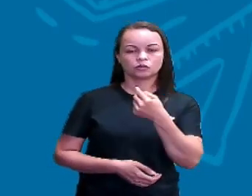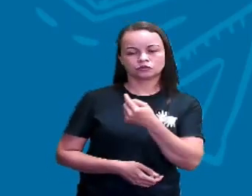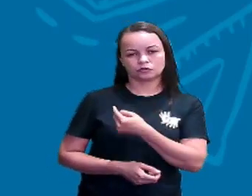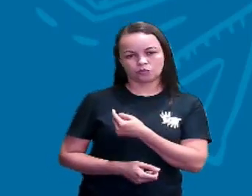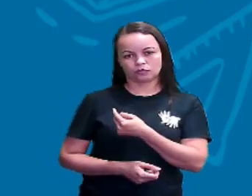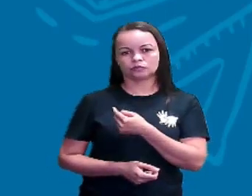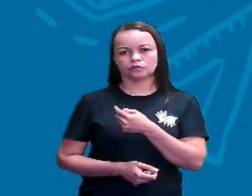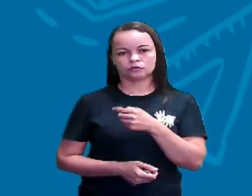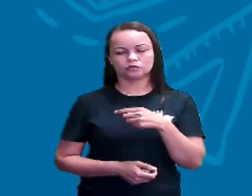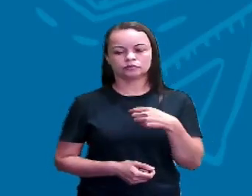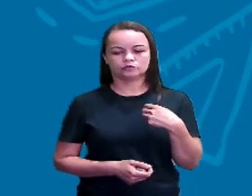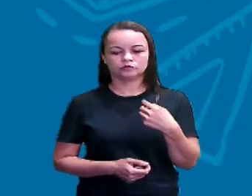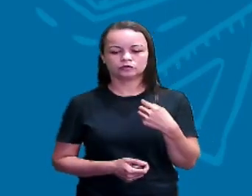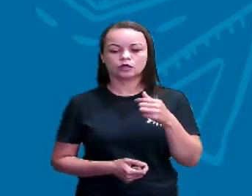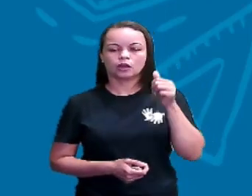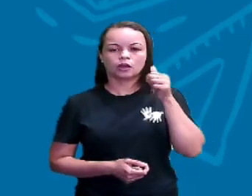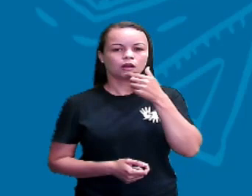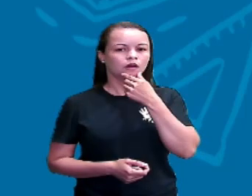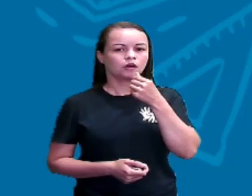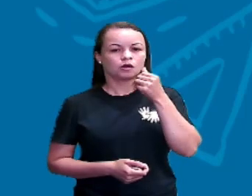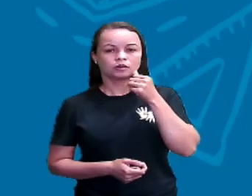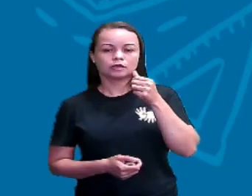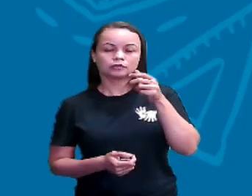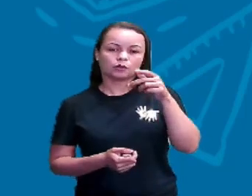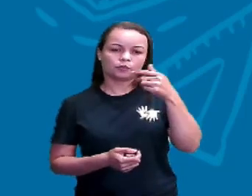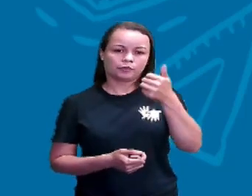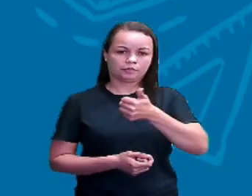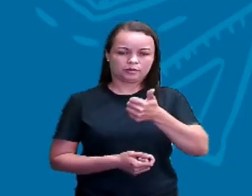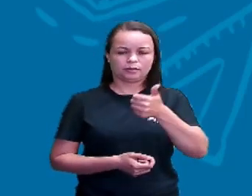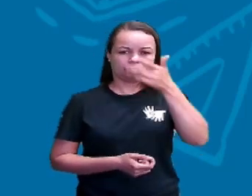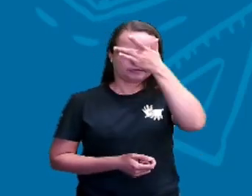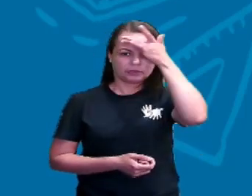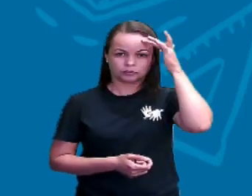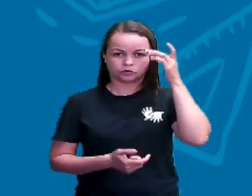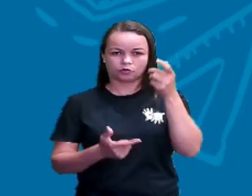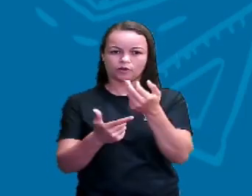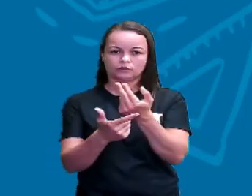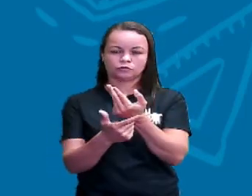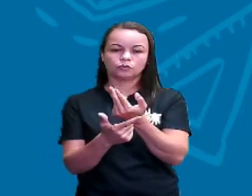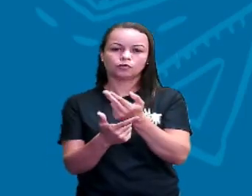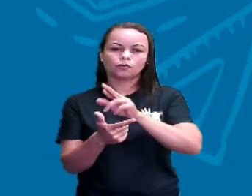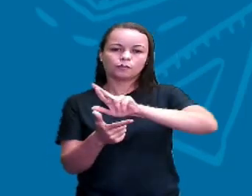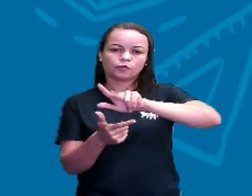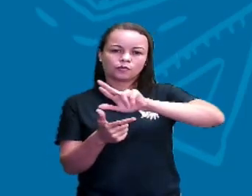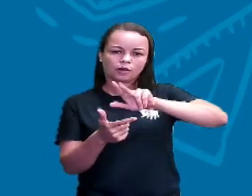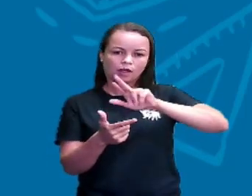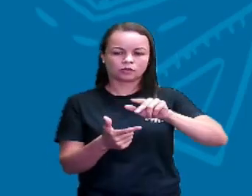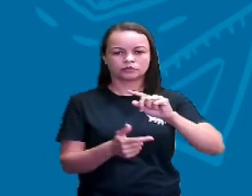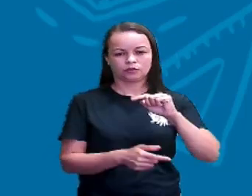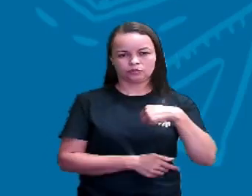ou nosotras, que é a primeira pessoa do plural, seria o nosso nós.